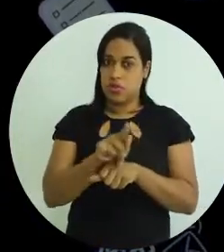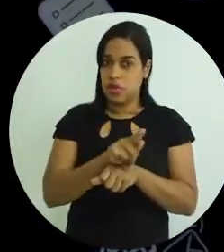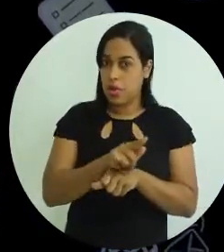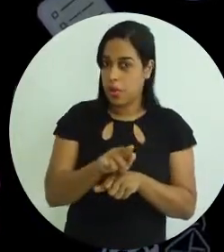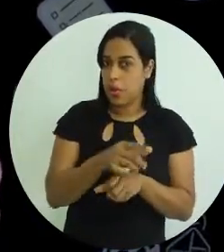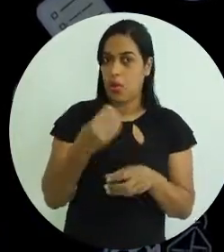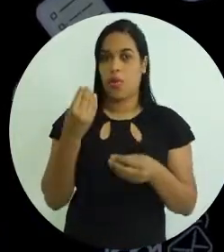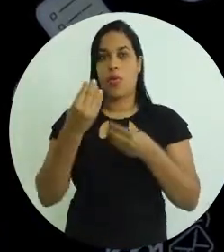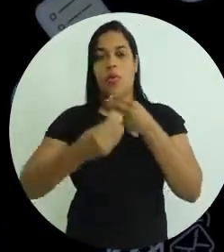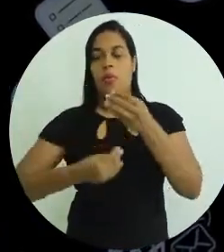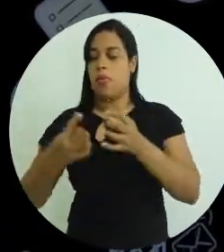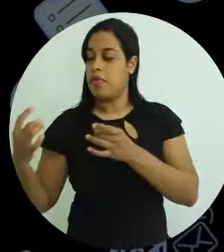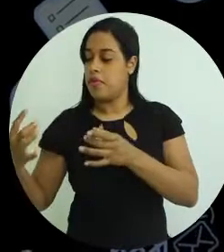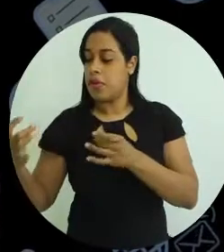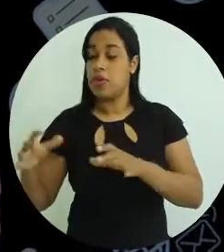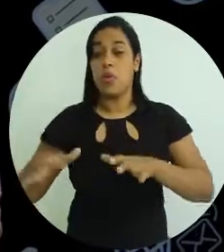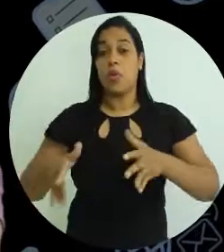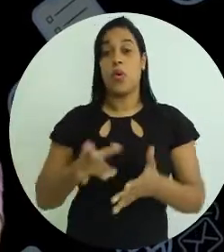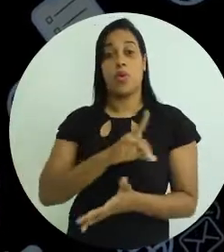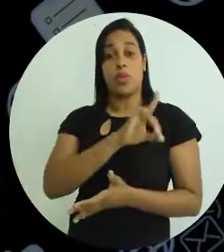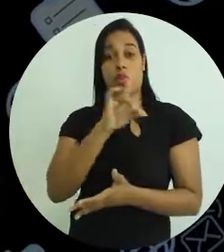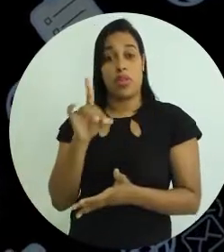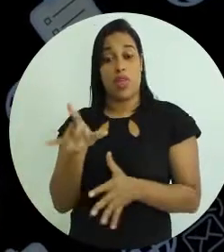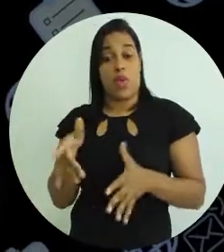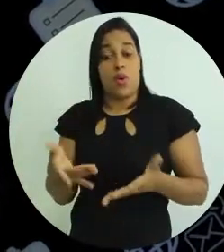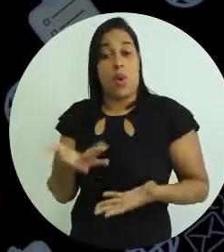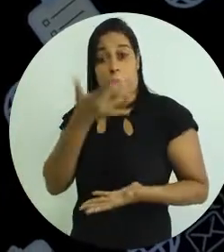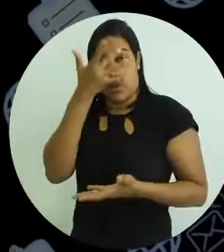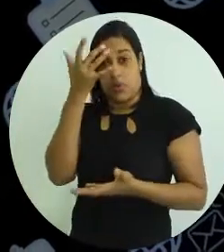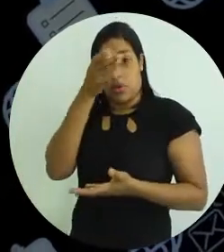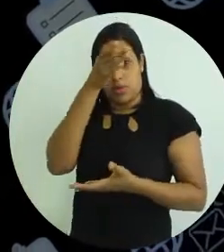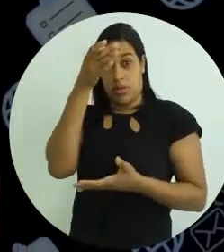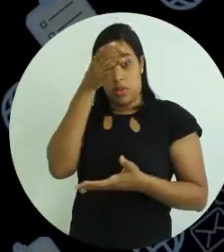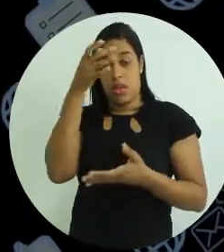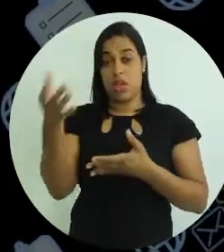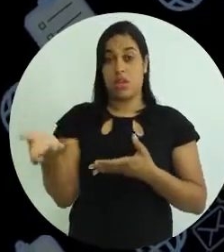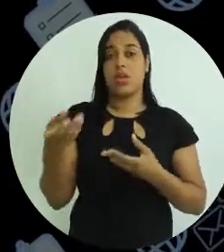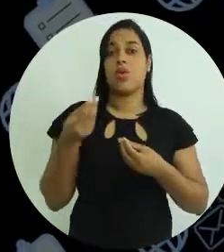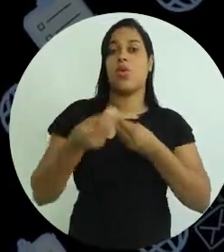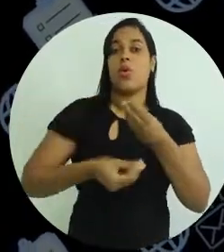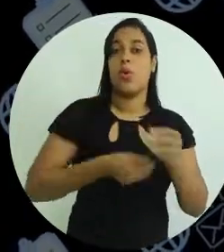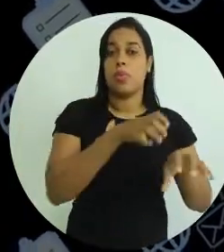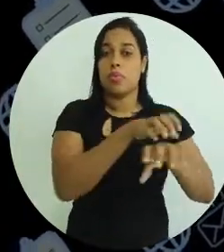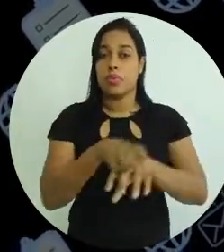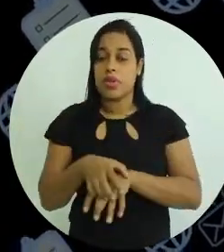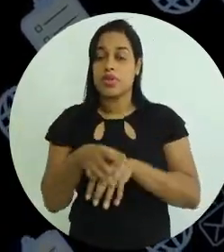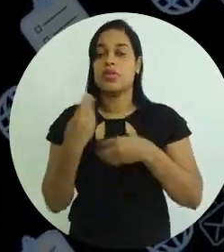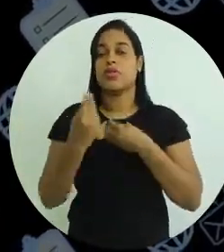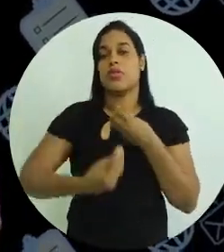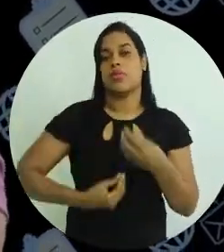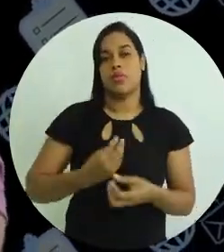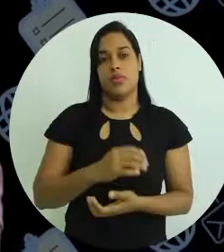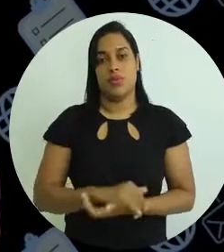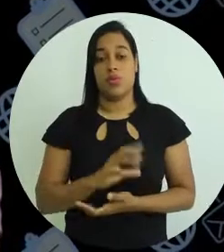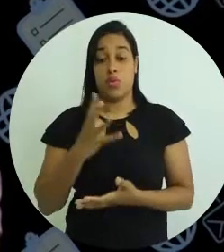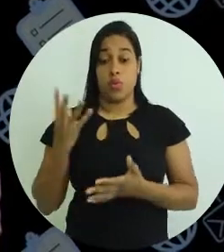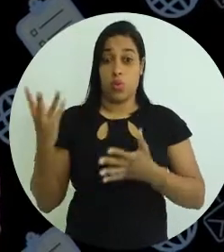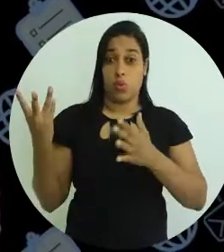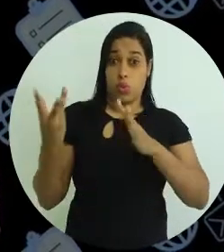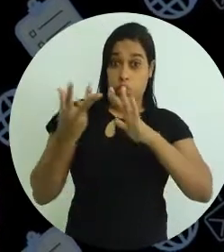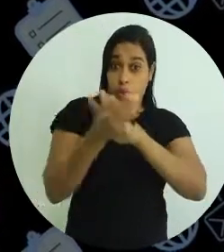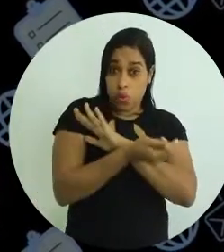como eu vendo, quando eu vendo, como eu compro, de quem eu compro, para quem eu compro. Então, tudo